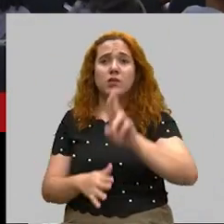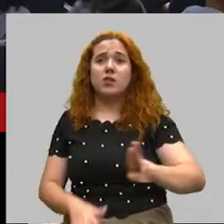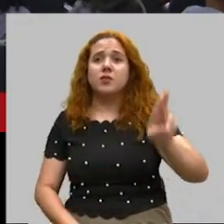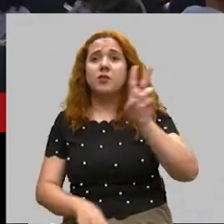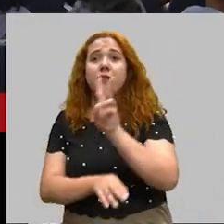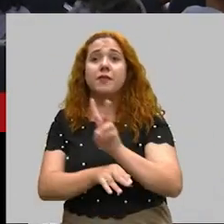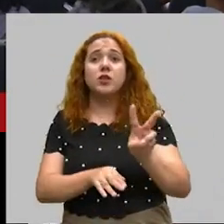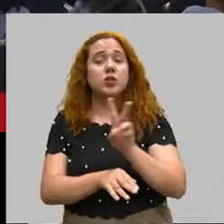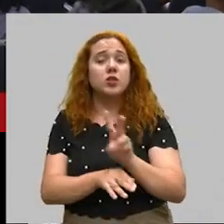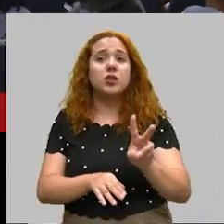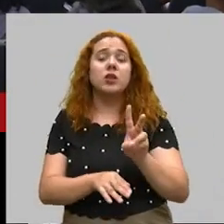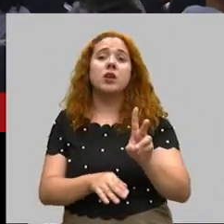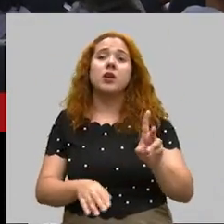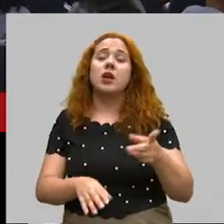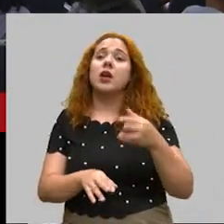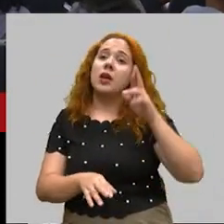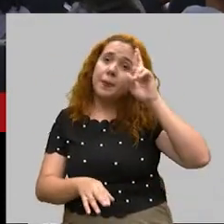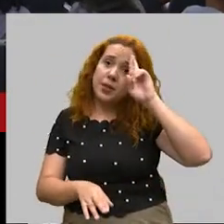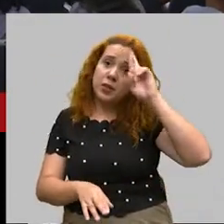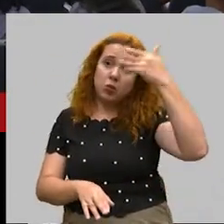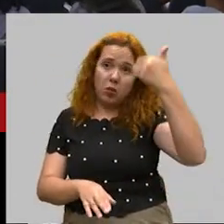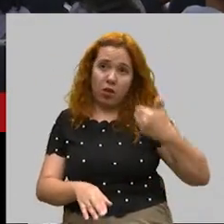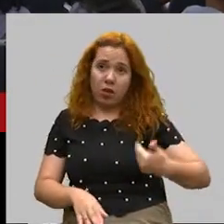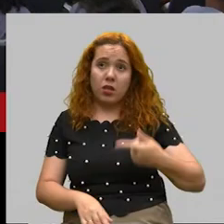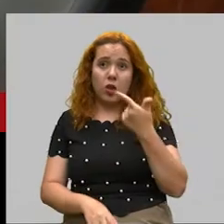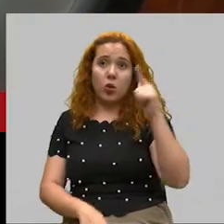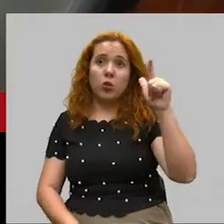representando Helen Maiara dos